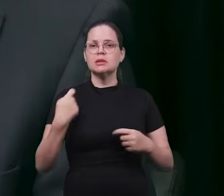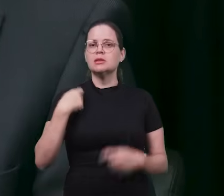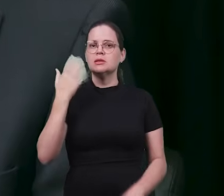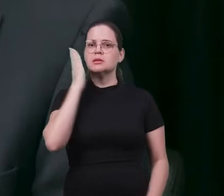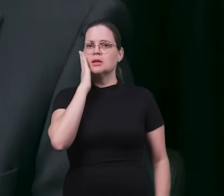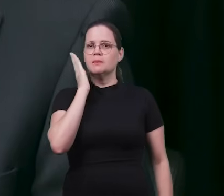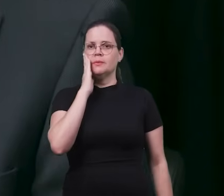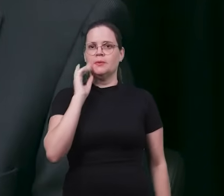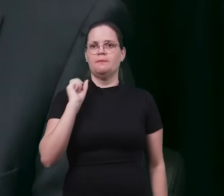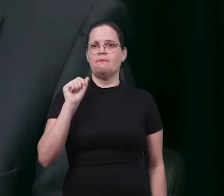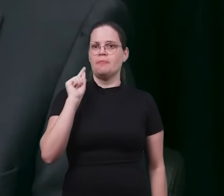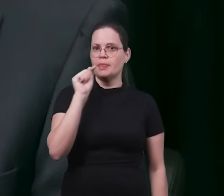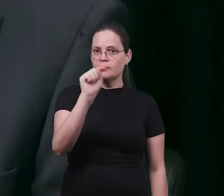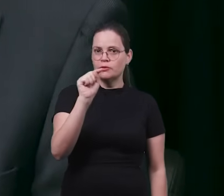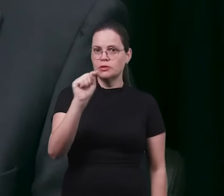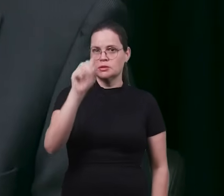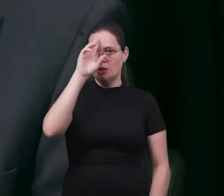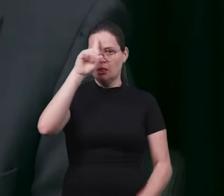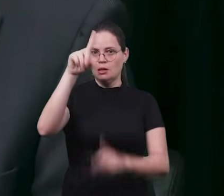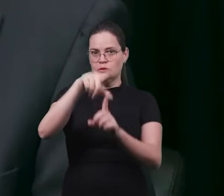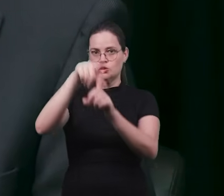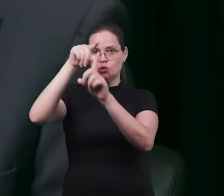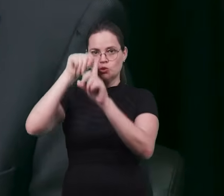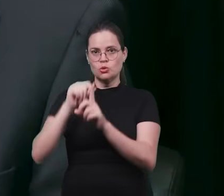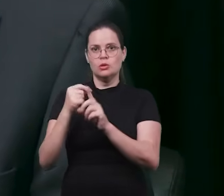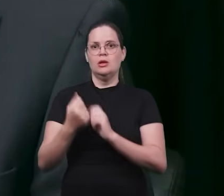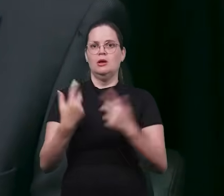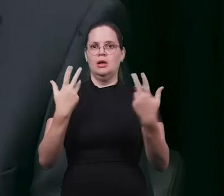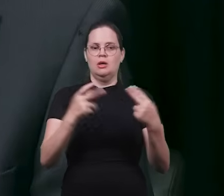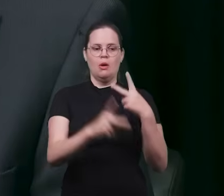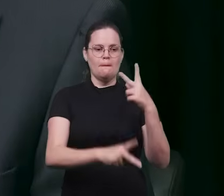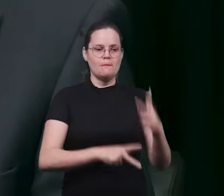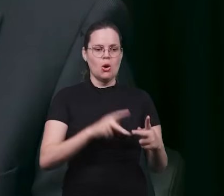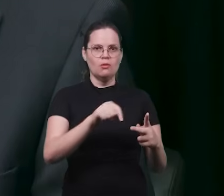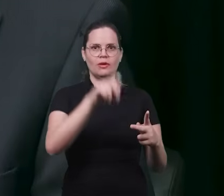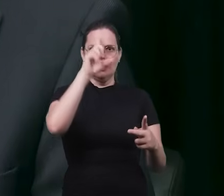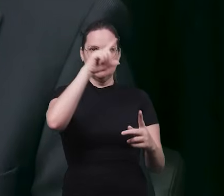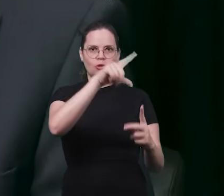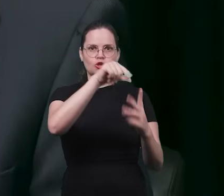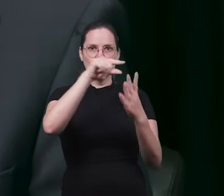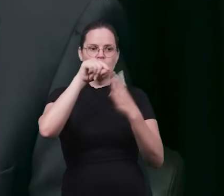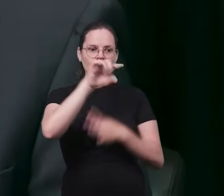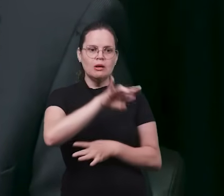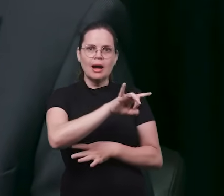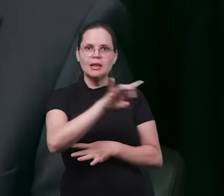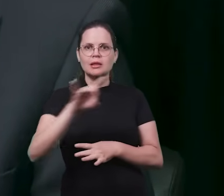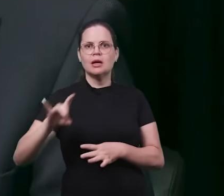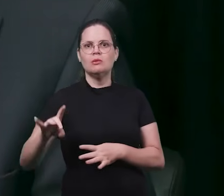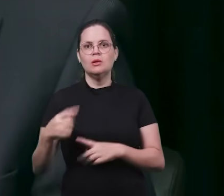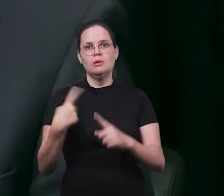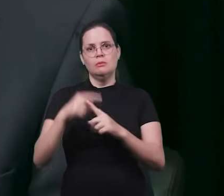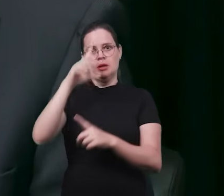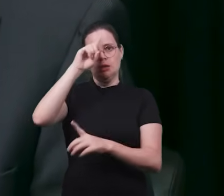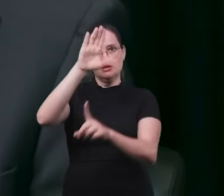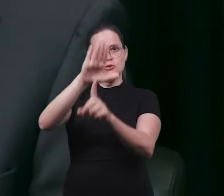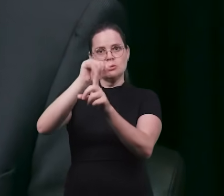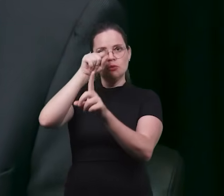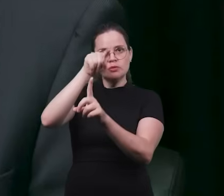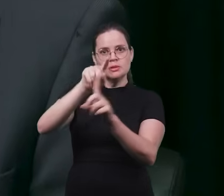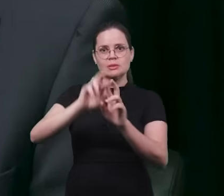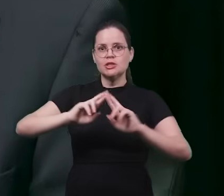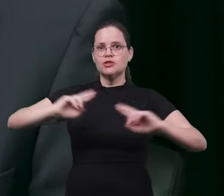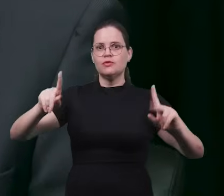você é povo escolhido, nação eleita. Deus te chamou para ser luz nas trevas. Deus te chamou para ser